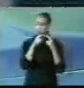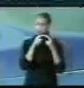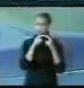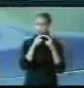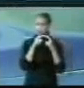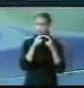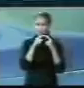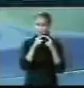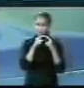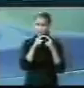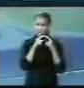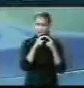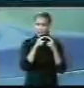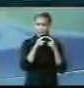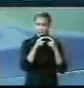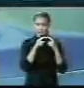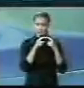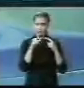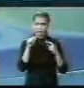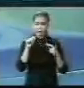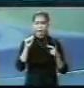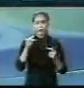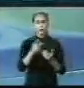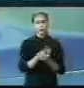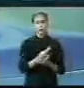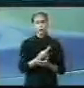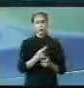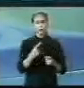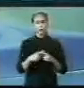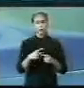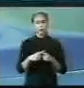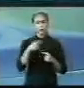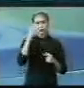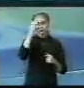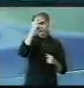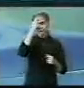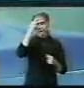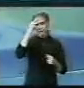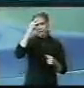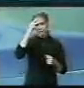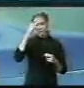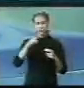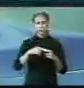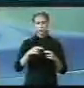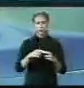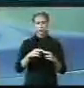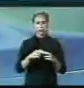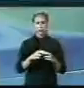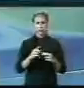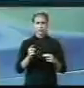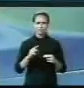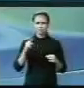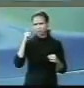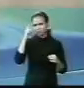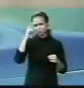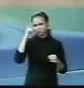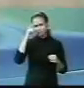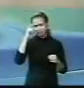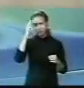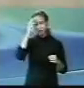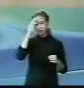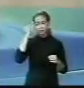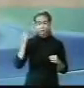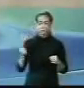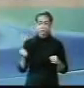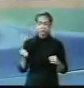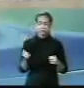aí acontece porque os usuários não têm muita consciência, né? Do que fazem, né, na rede. Porque muitas vezes, o que